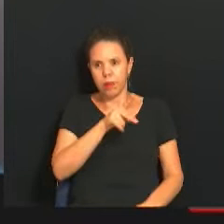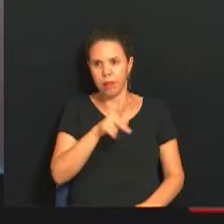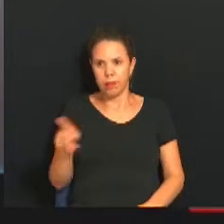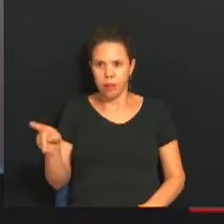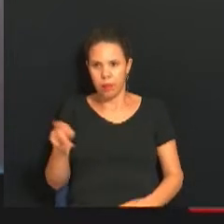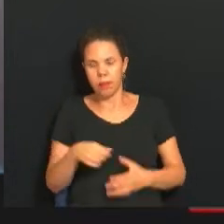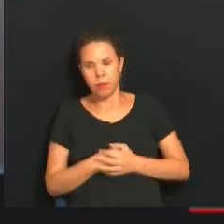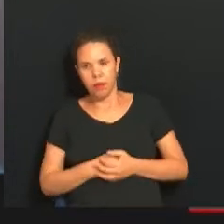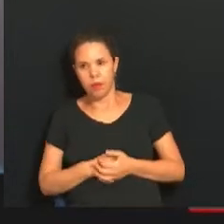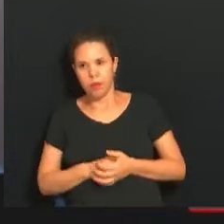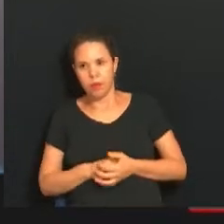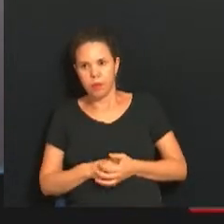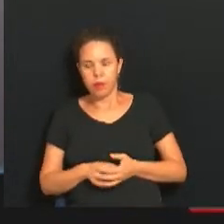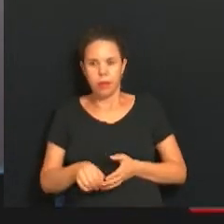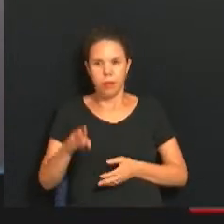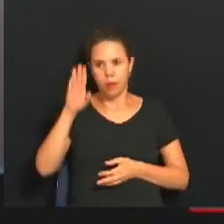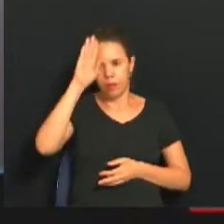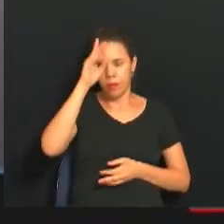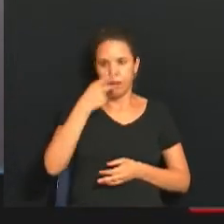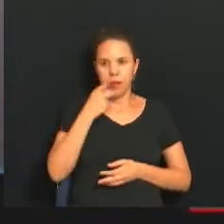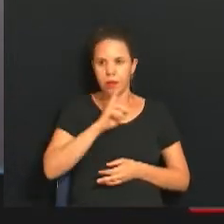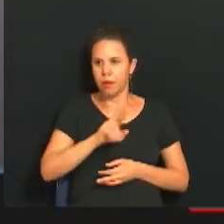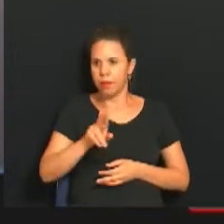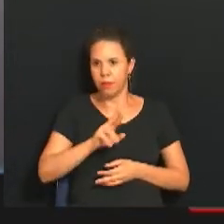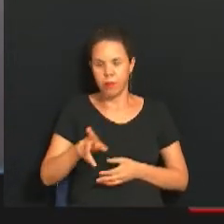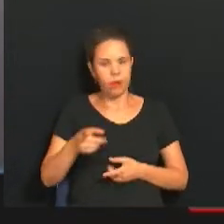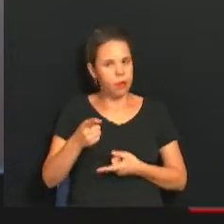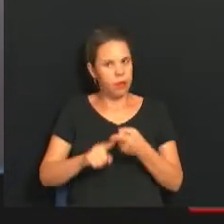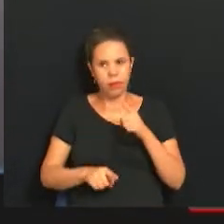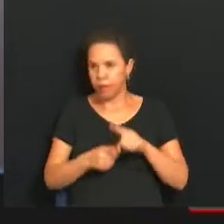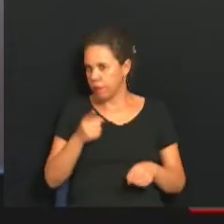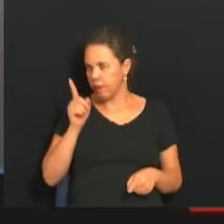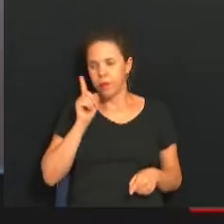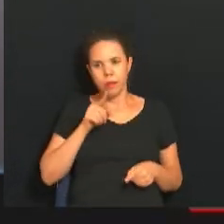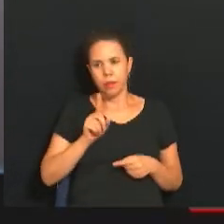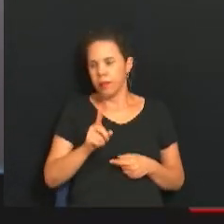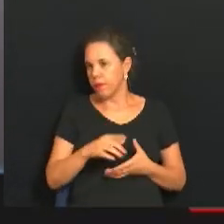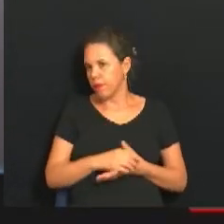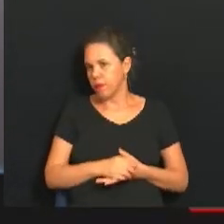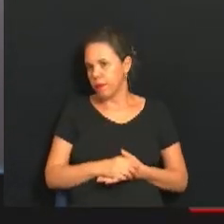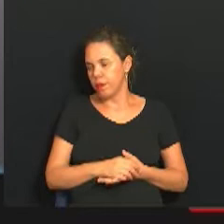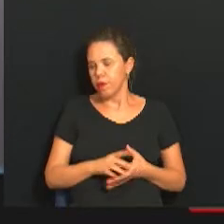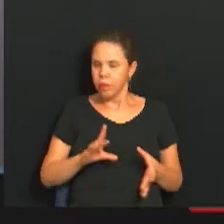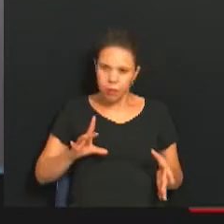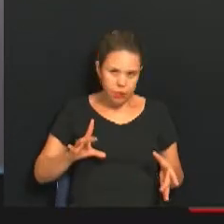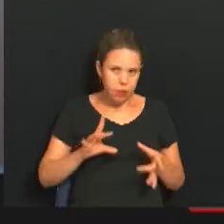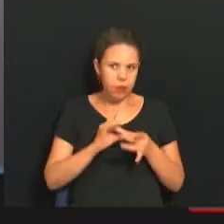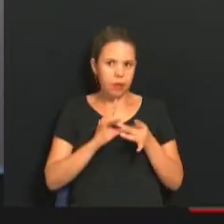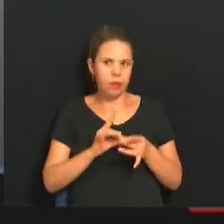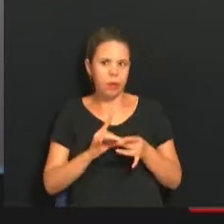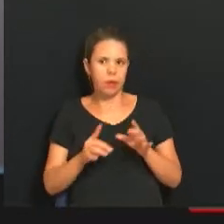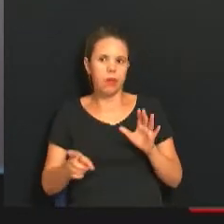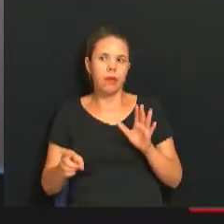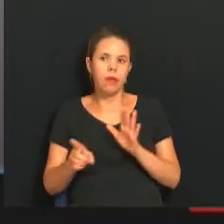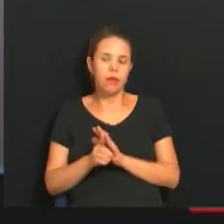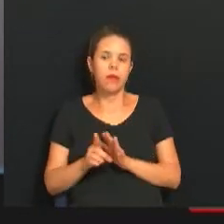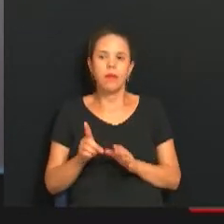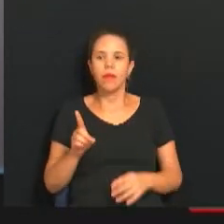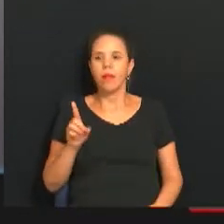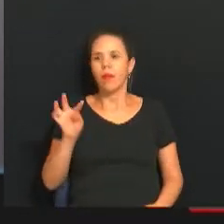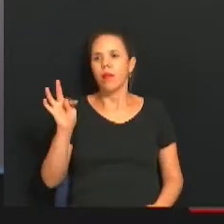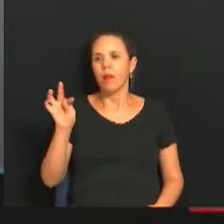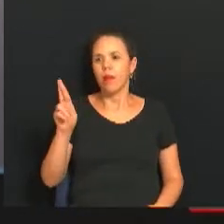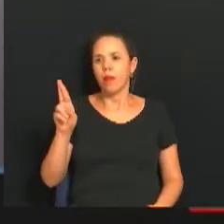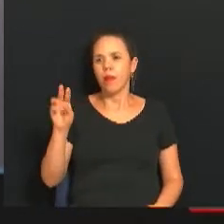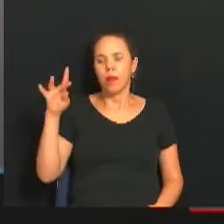o governo do Jair Bolsonaro, ele não é alinhado aos Estados Unidos, ele é alinhado ao Donald Trump, né, e